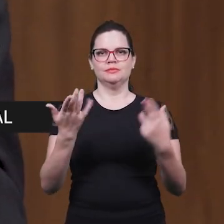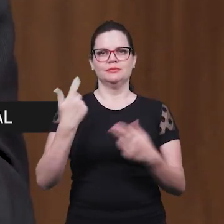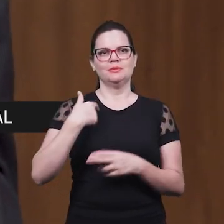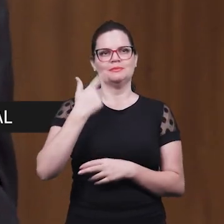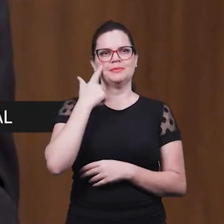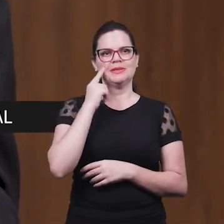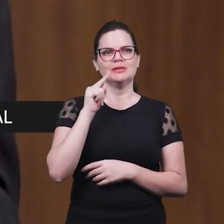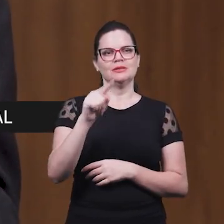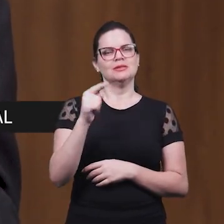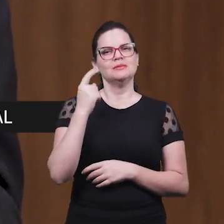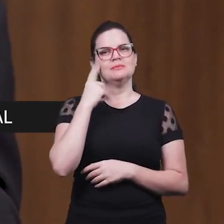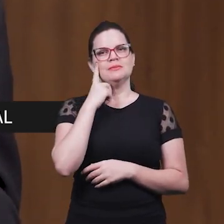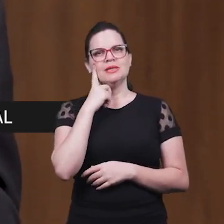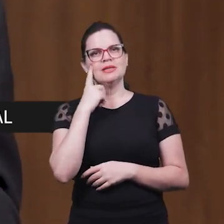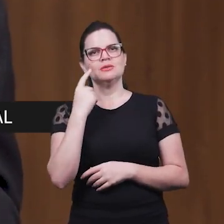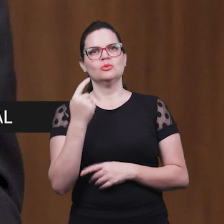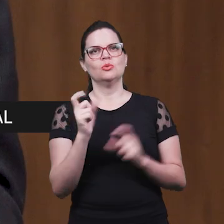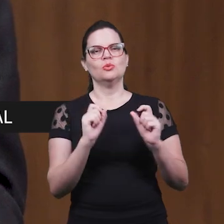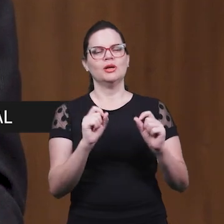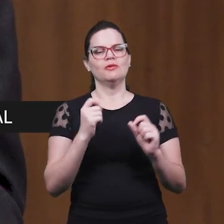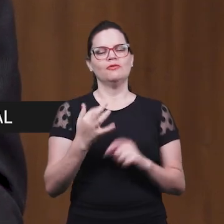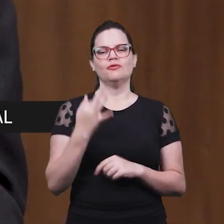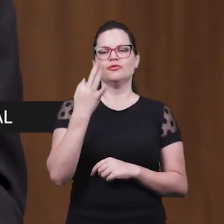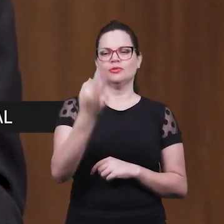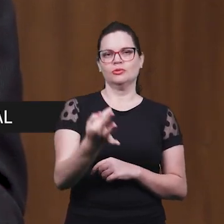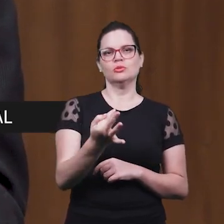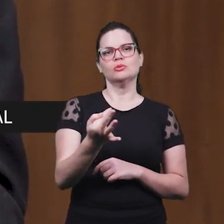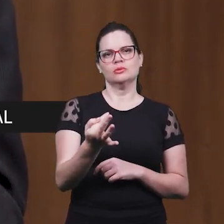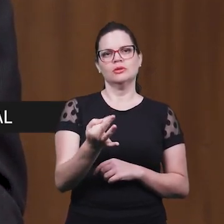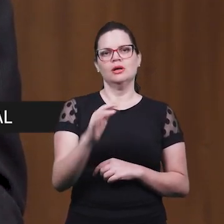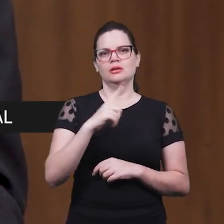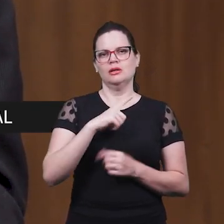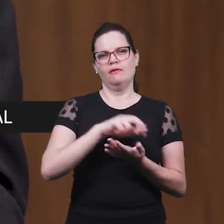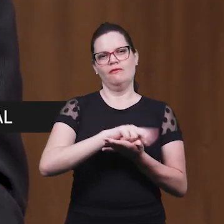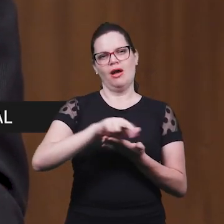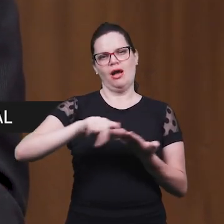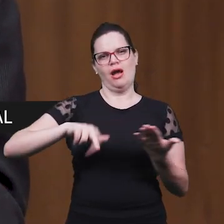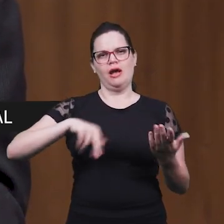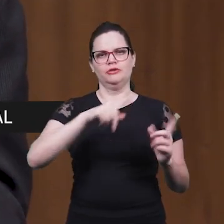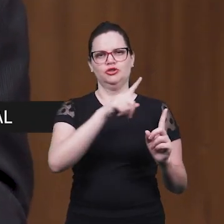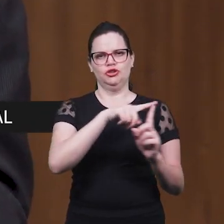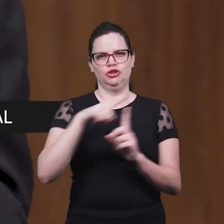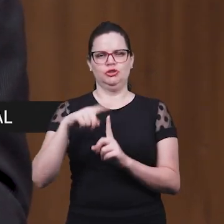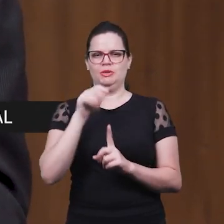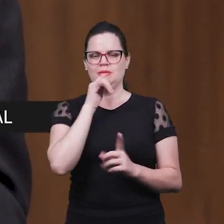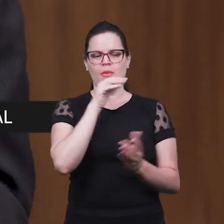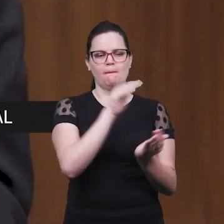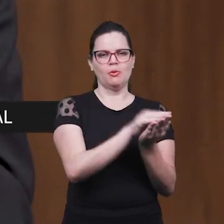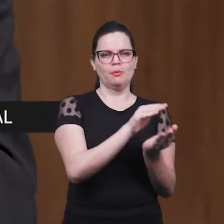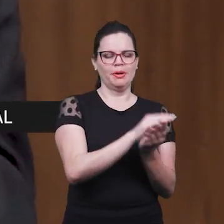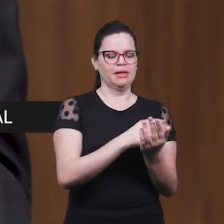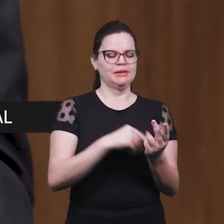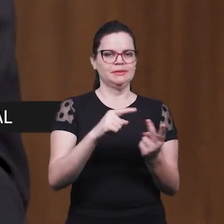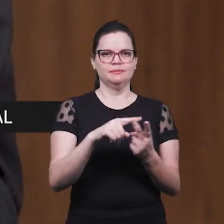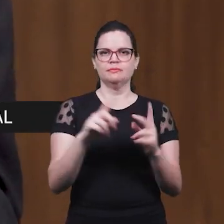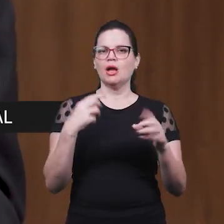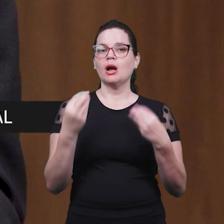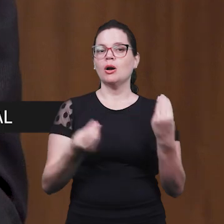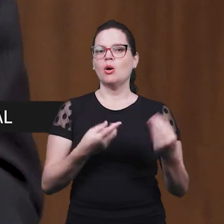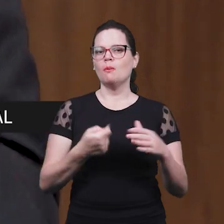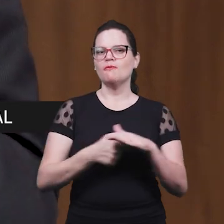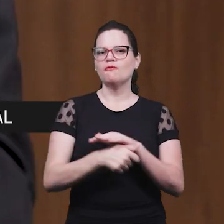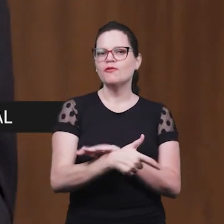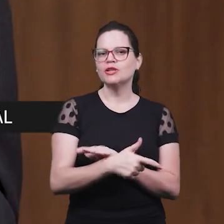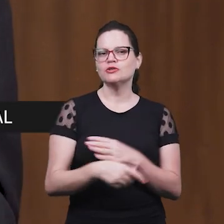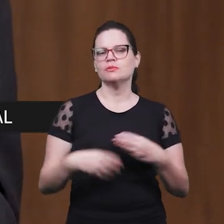naquilo que você está guardando, pensando no seu futuro. Existem várias opções, né? como poupança e outras. Você podia falar um